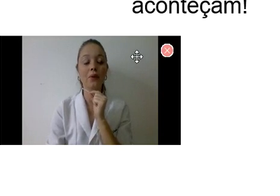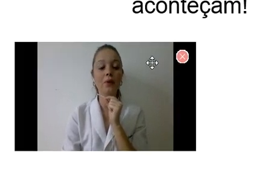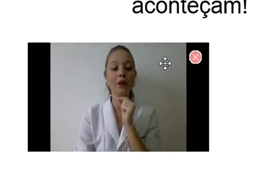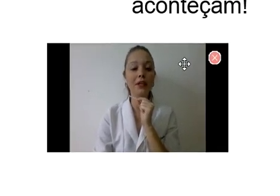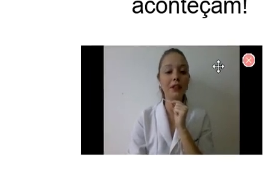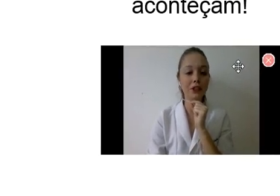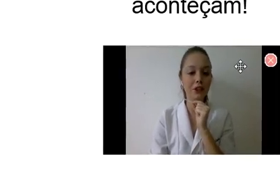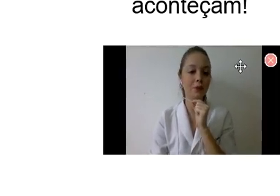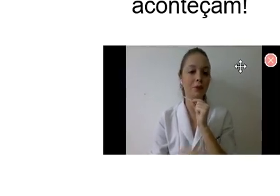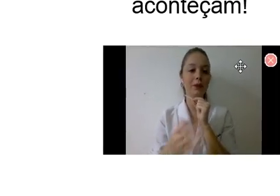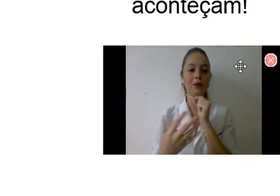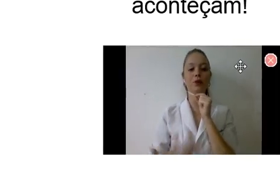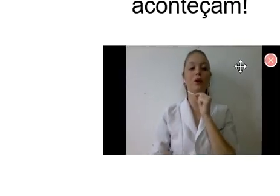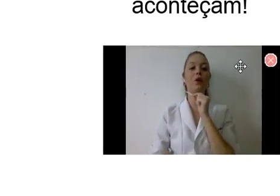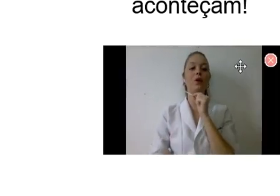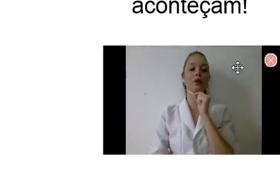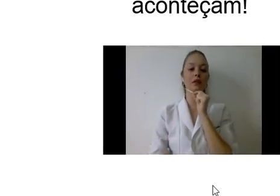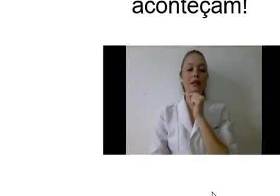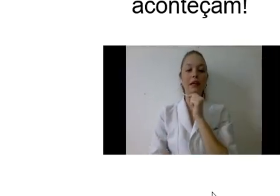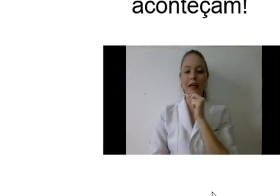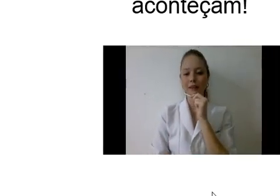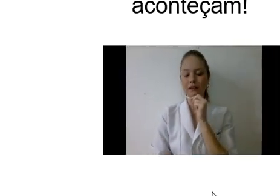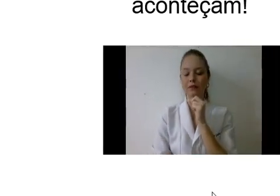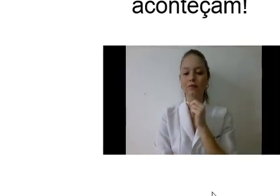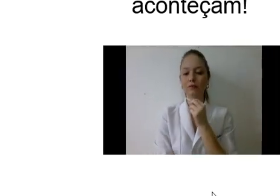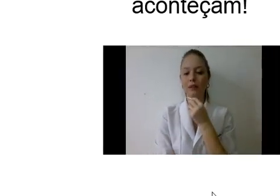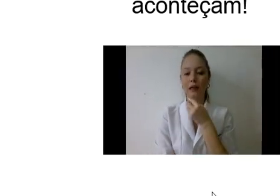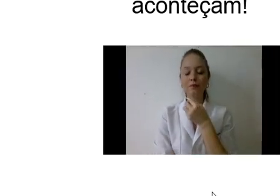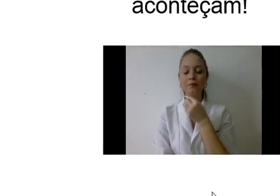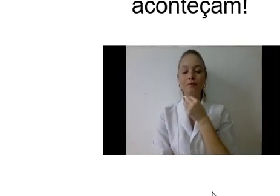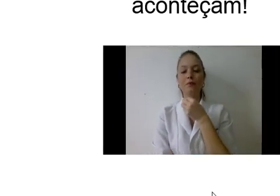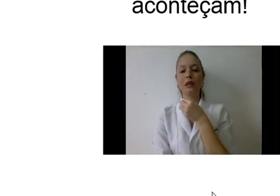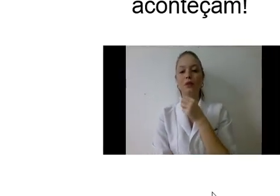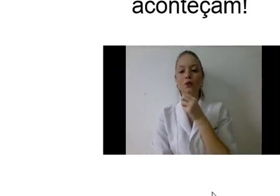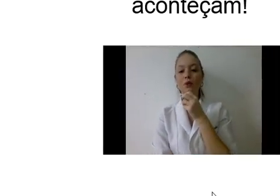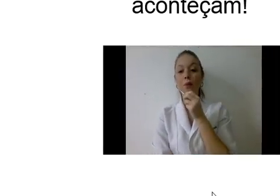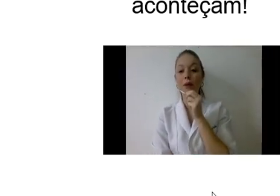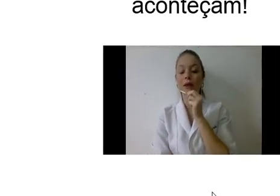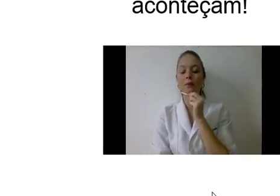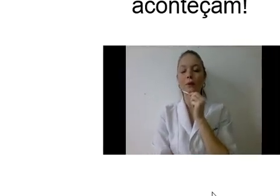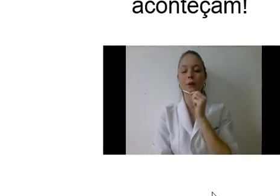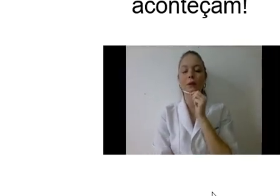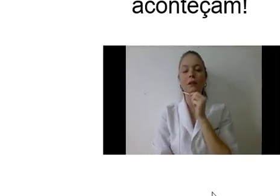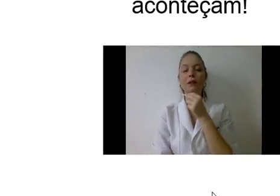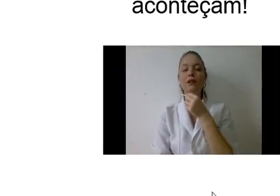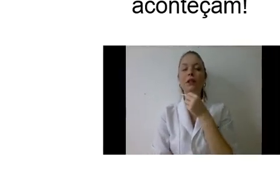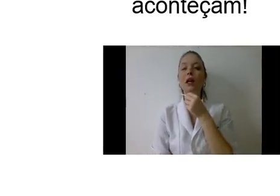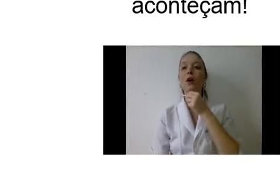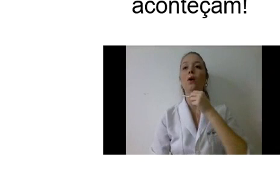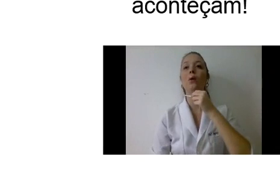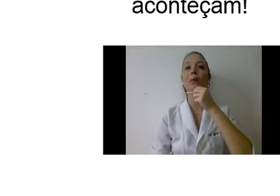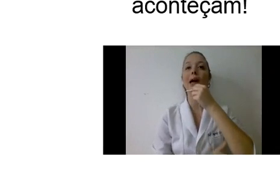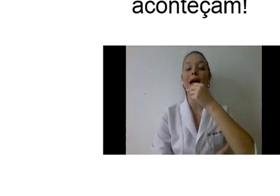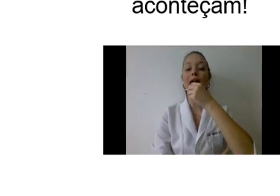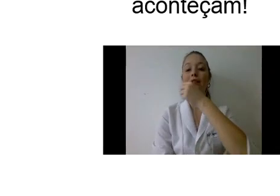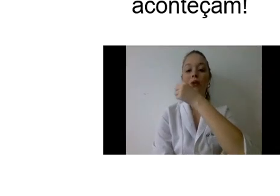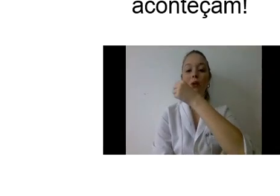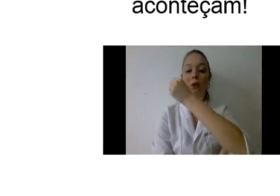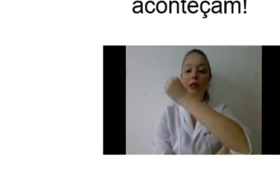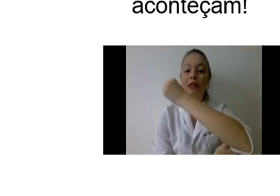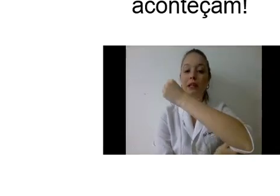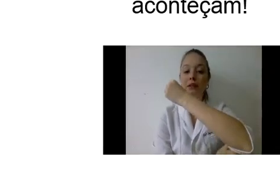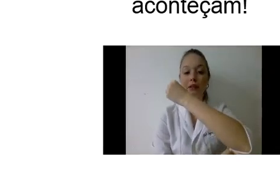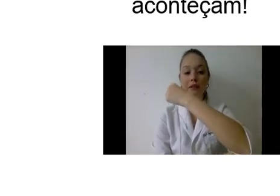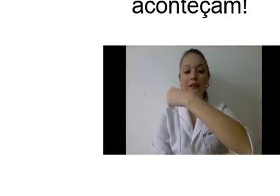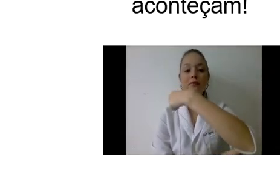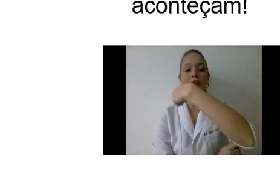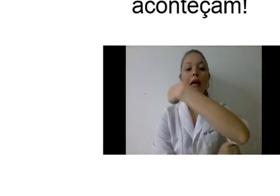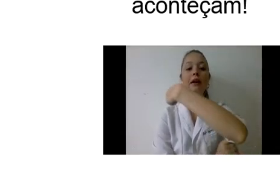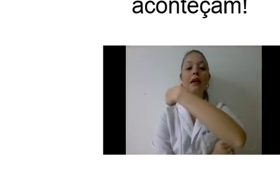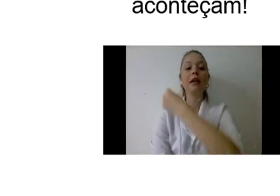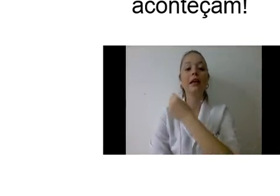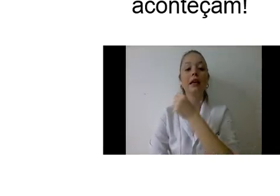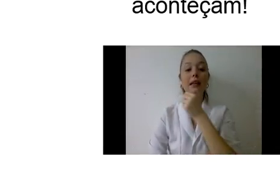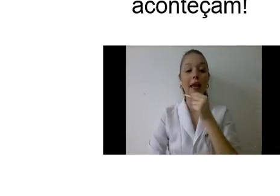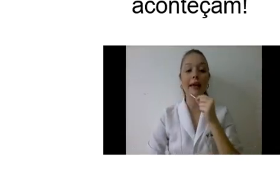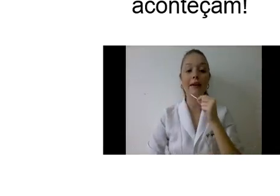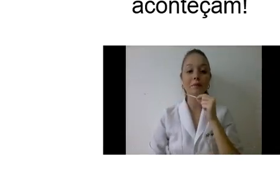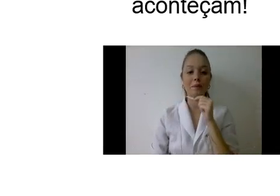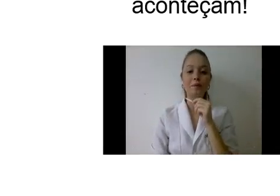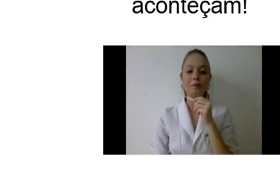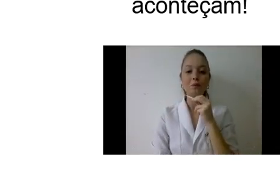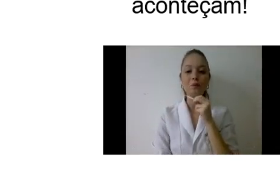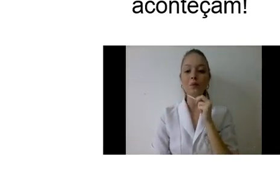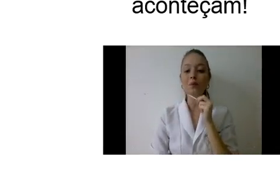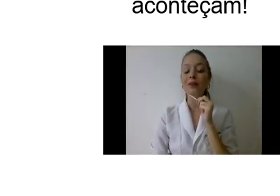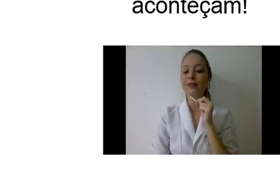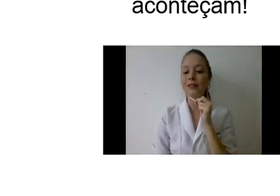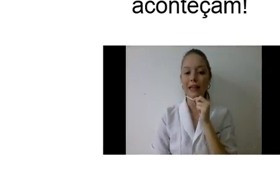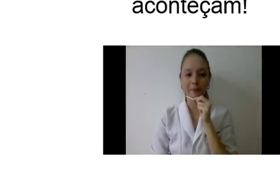que ter um kit de primeiros socorros em casa, tá? É super importante uma casa com criança, tá? Que